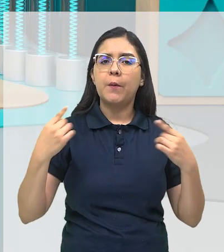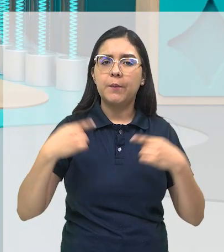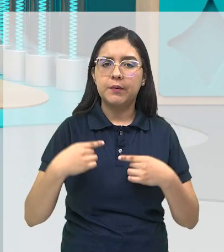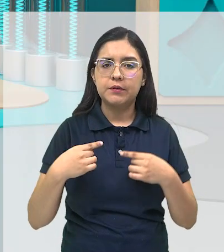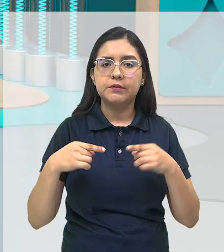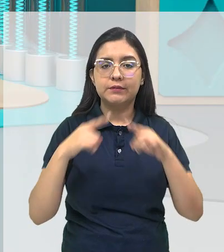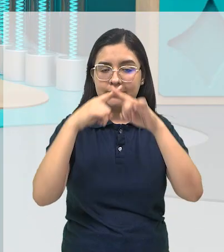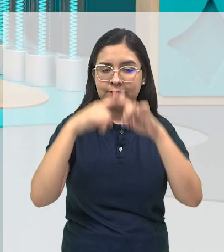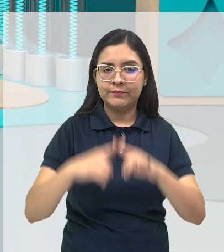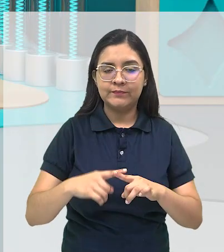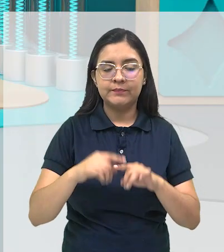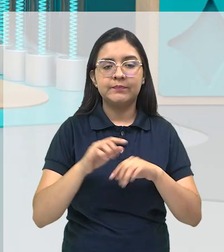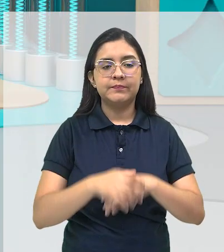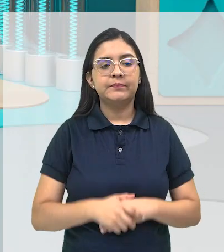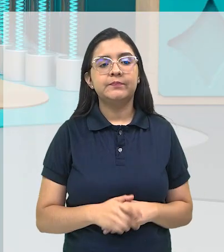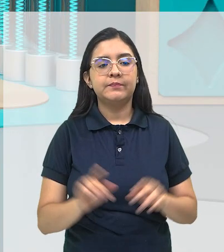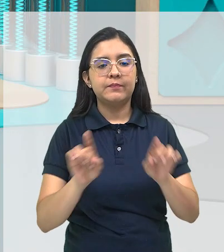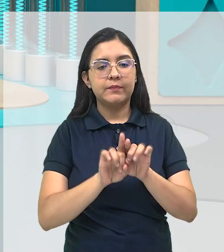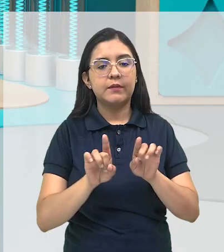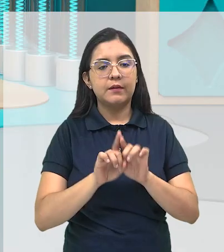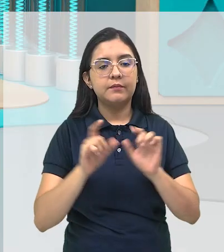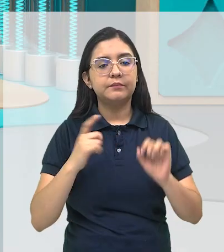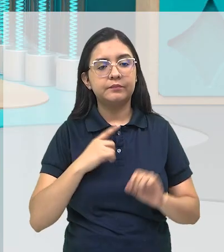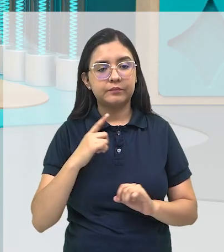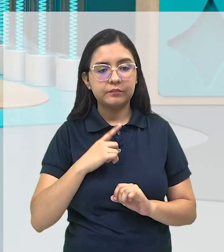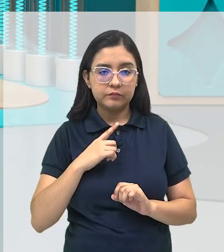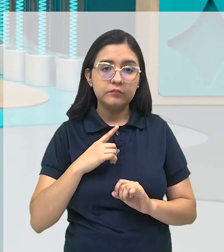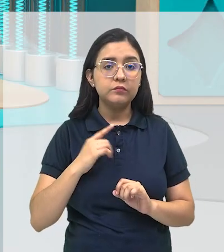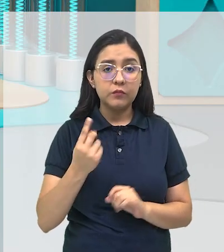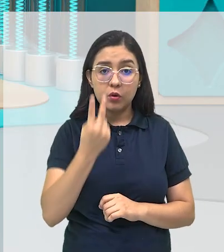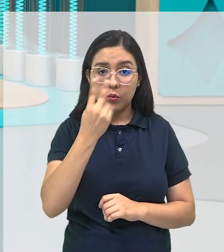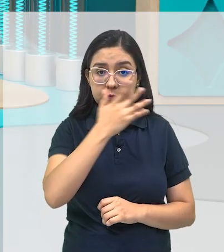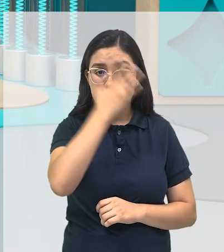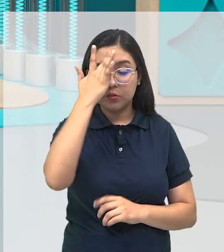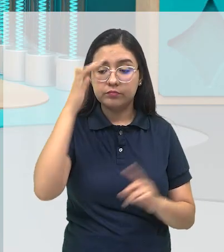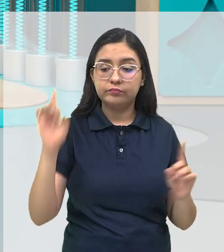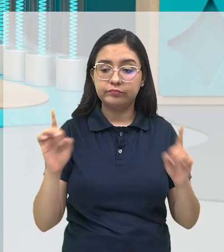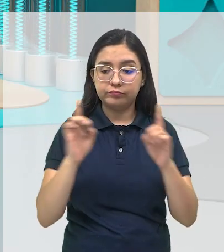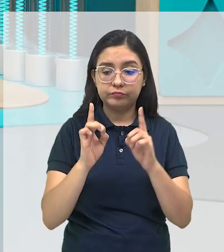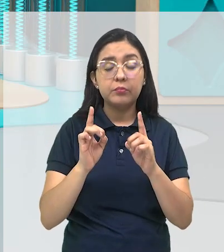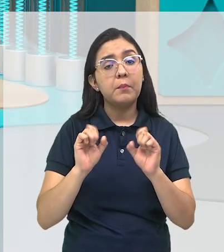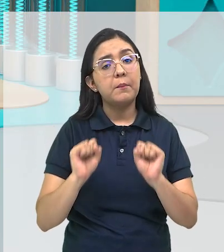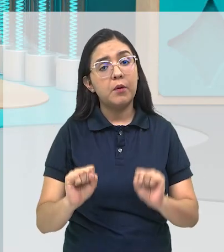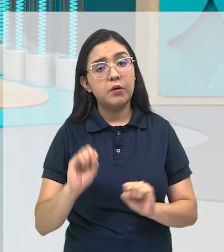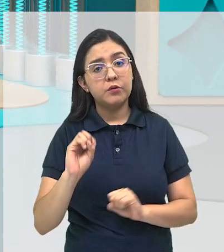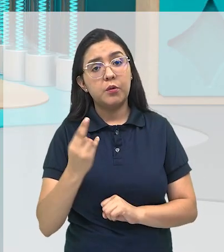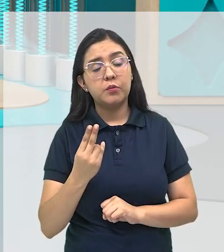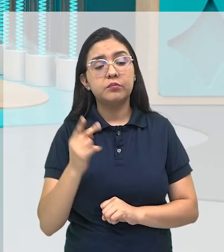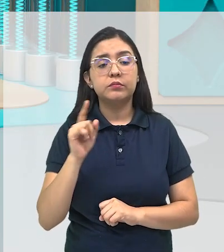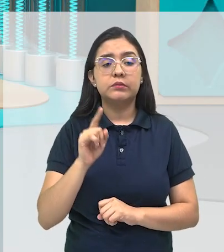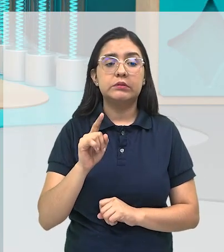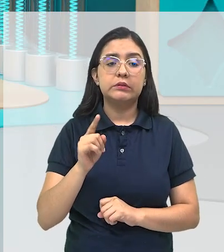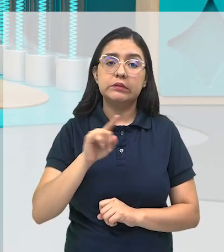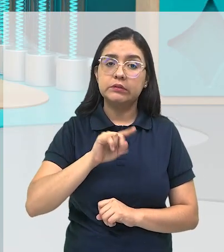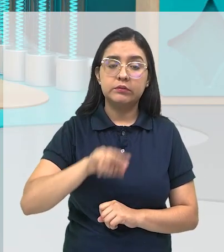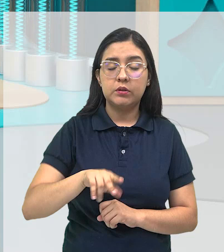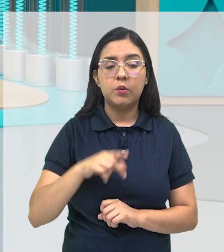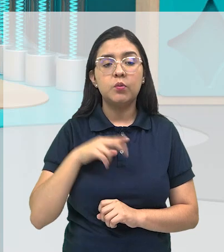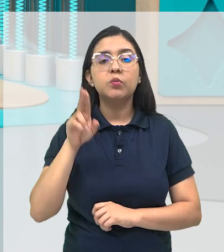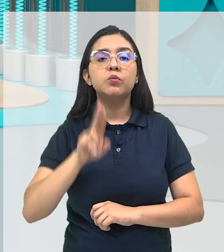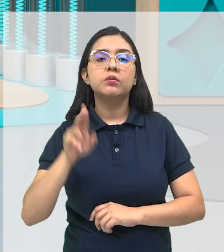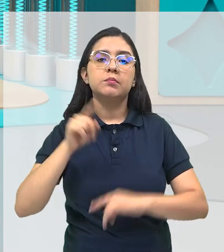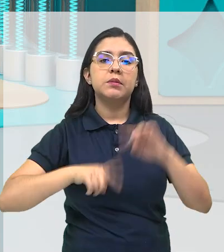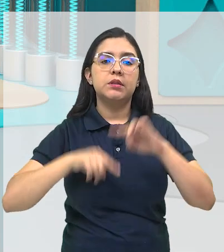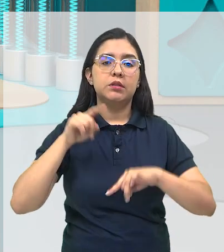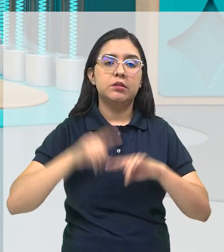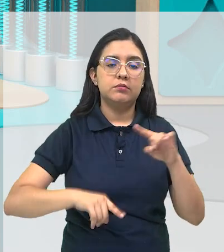competitivas nas quais ocorre o enfrentamento direto entre 2 oponentes, podendo ou não envolver aí o uso de armas,